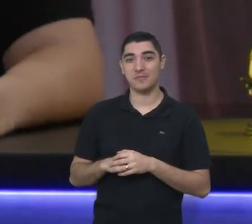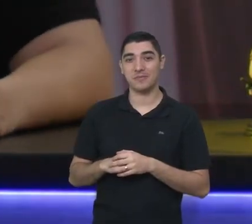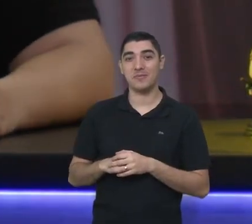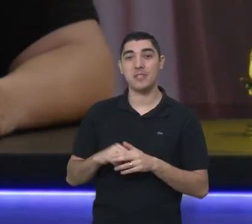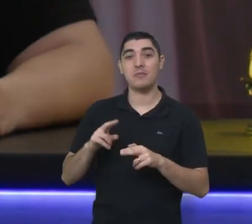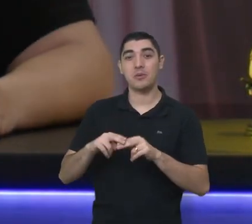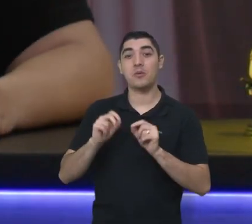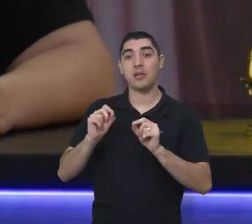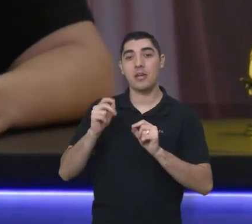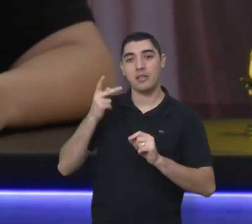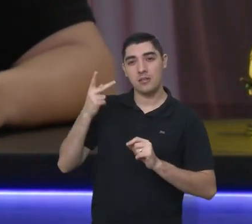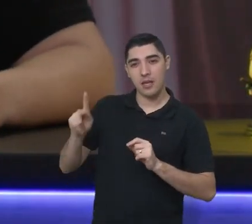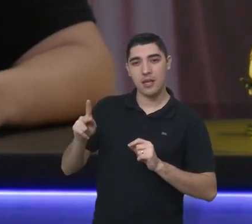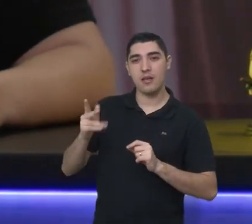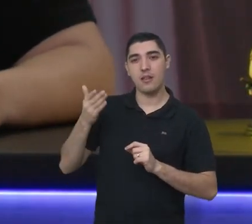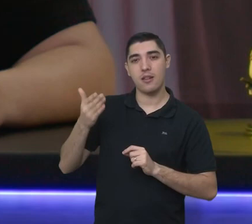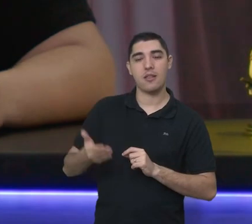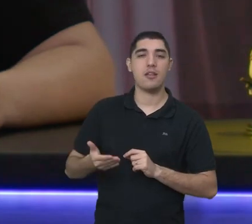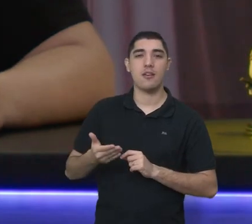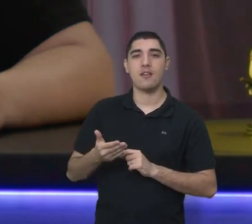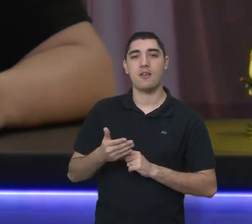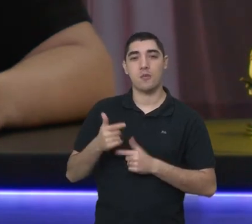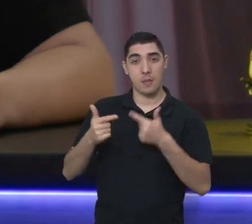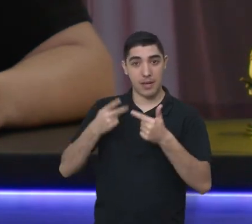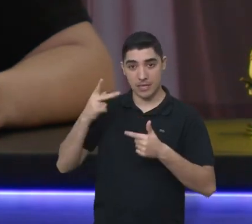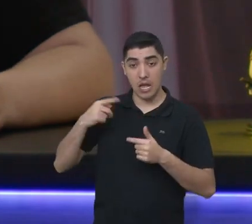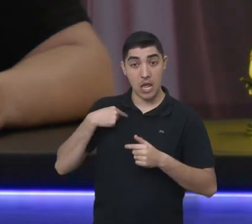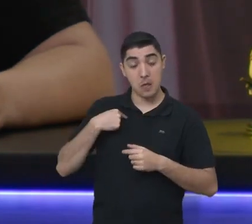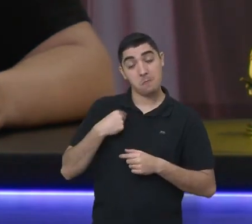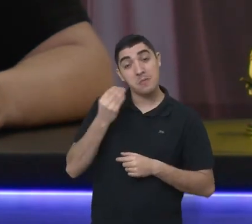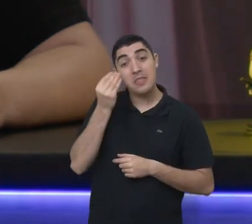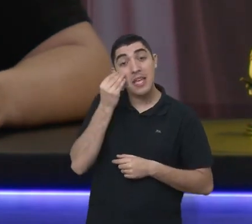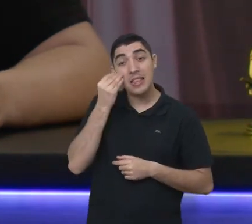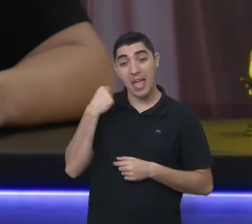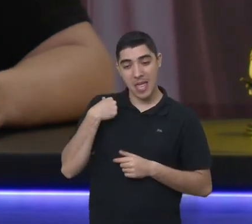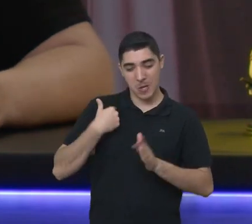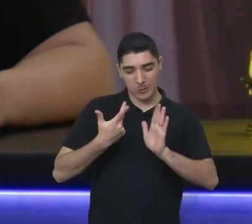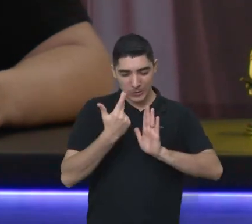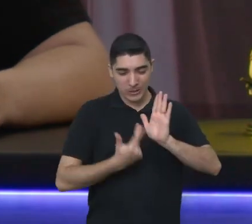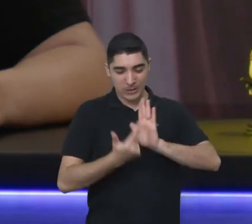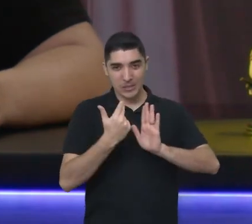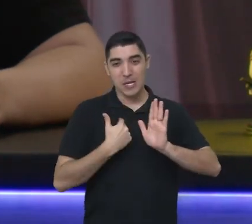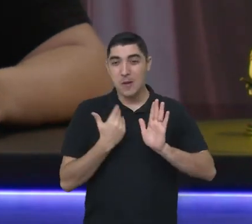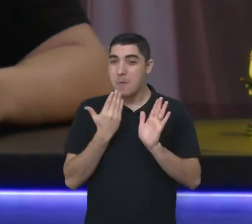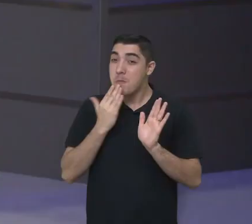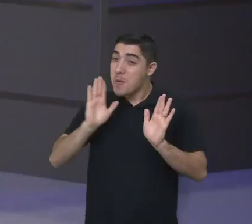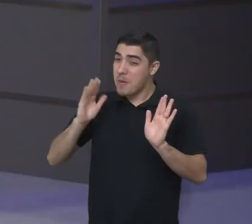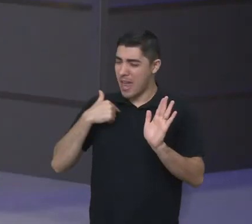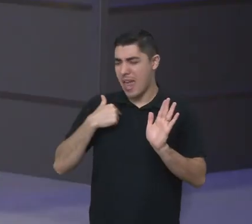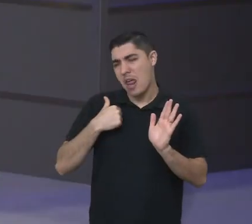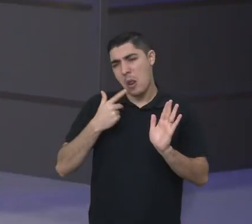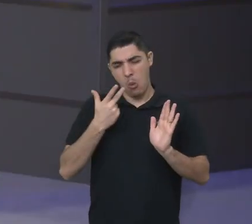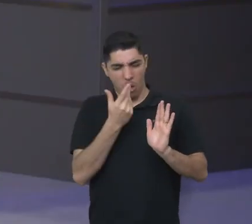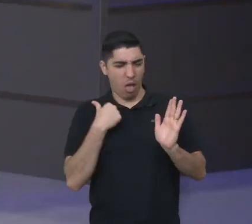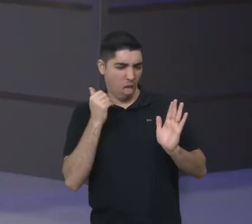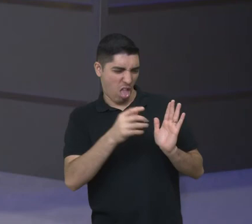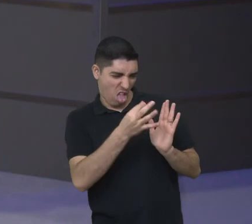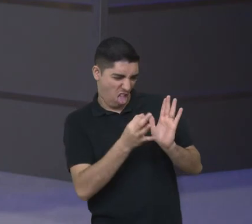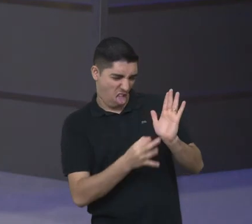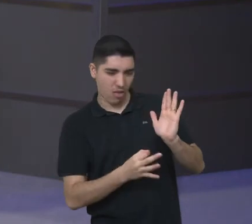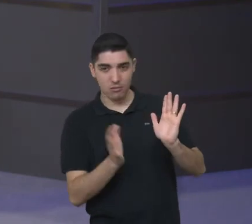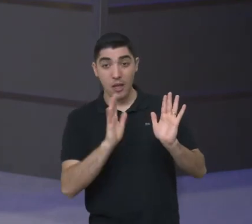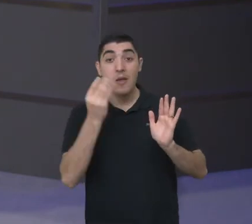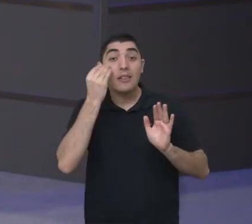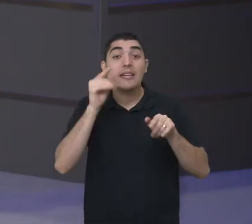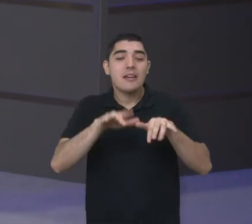acompanhar de perto o trabalho da Fernanda. Vou me arriscar a pintar, se você permitir lá. Lógico. Prometo não gastar muito suas tintas. Não, Eu começo no